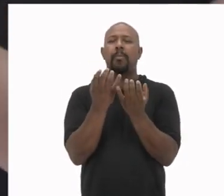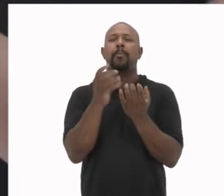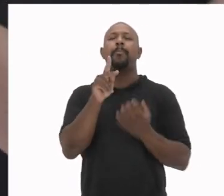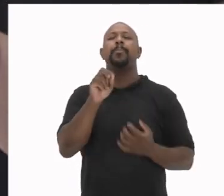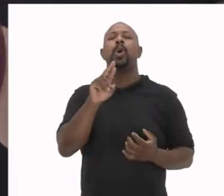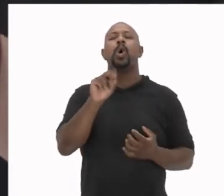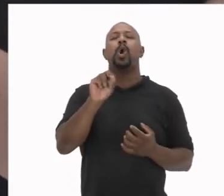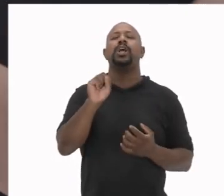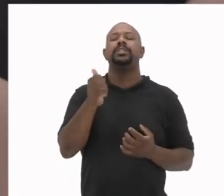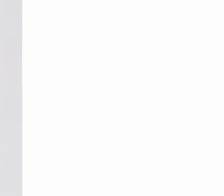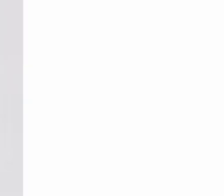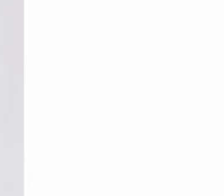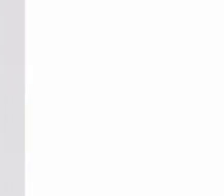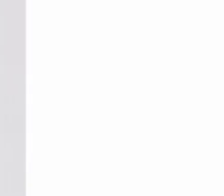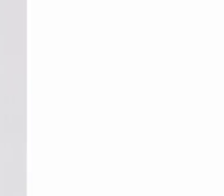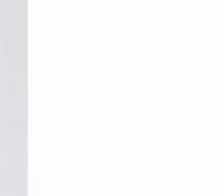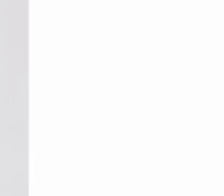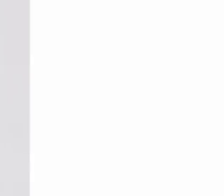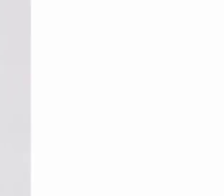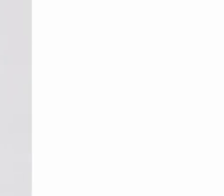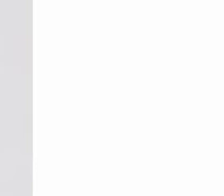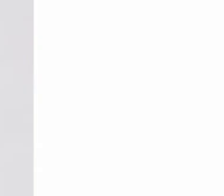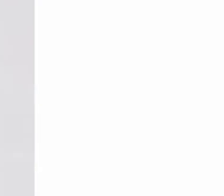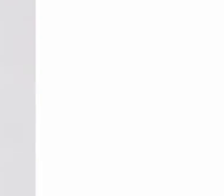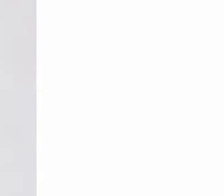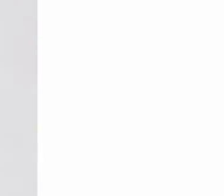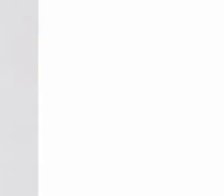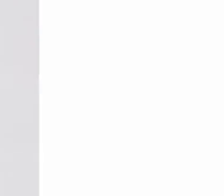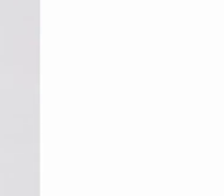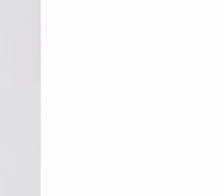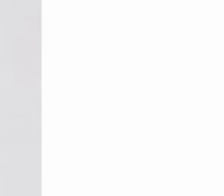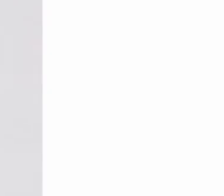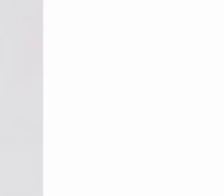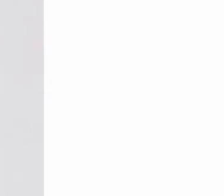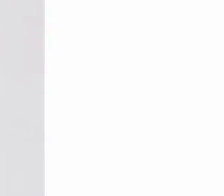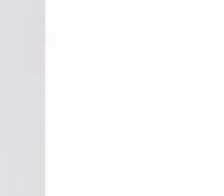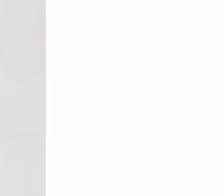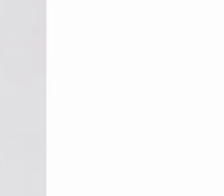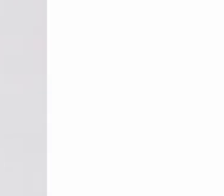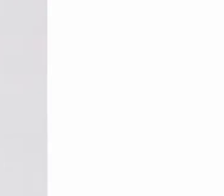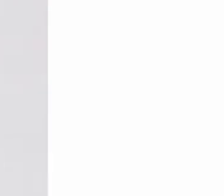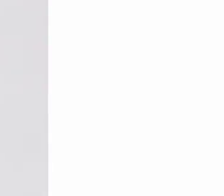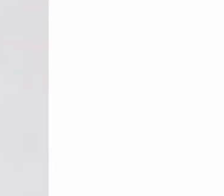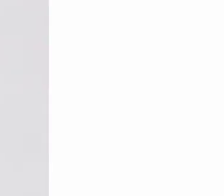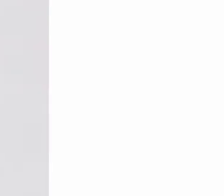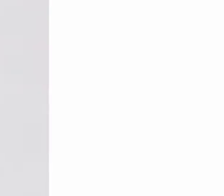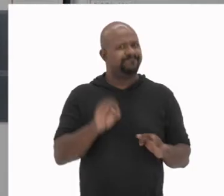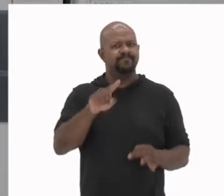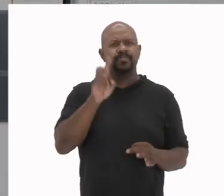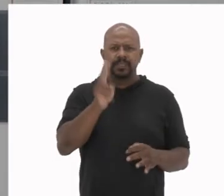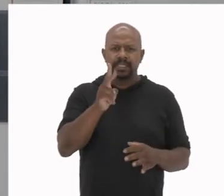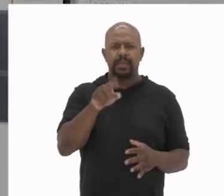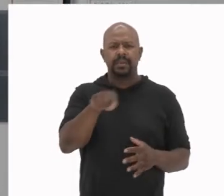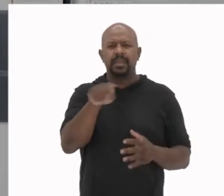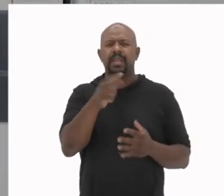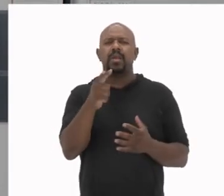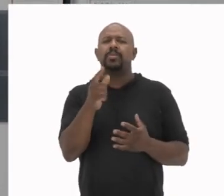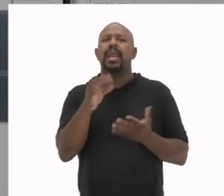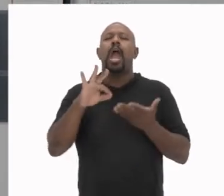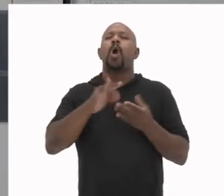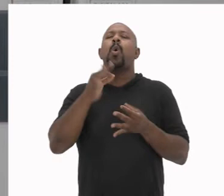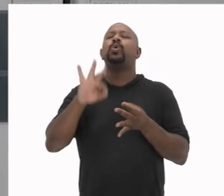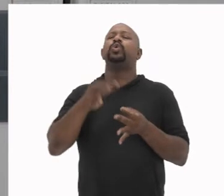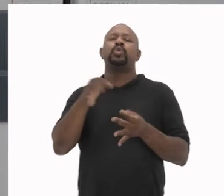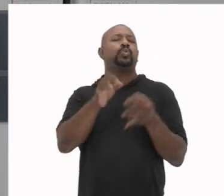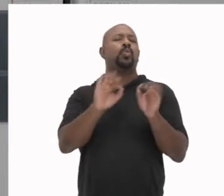a superfície porosa. 2 trinchas com suporte de madeira clara e pelos brancos. O ideal é sempre